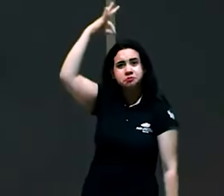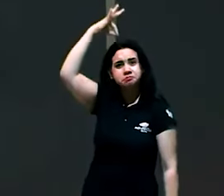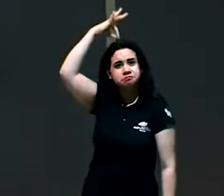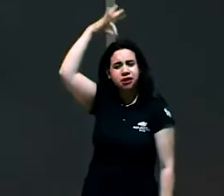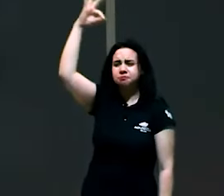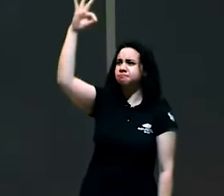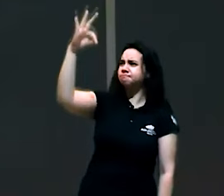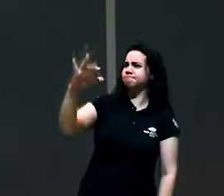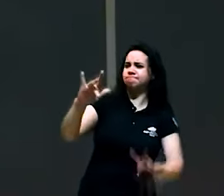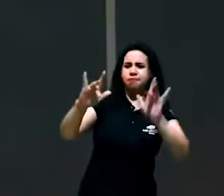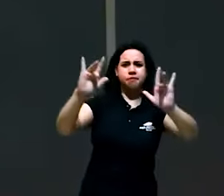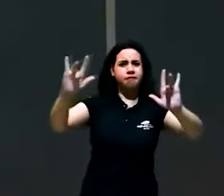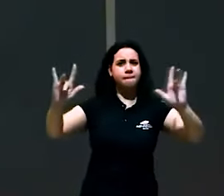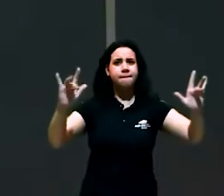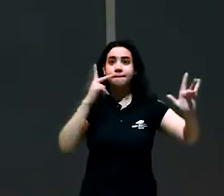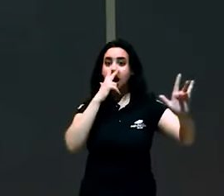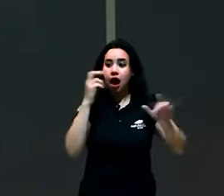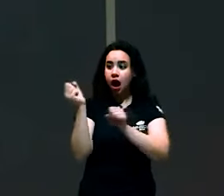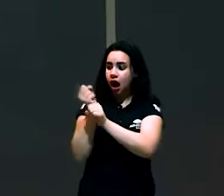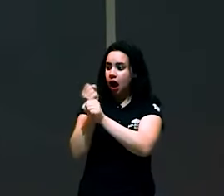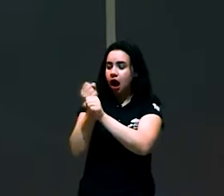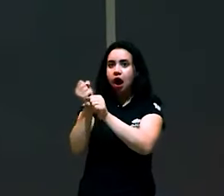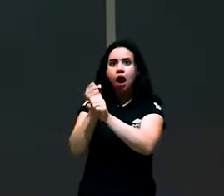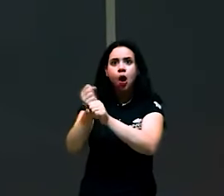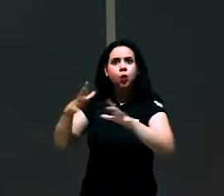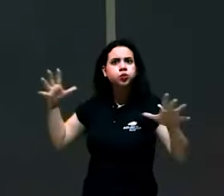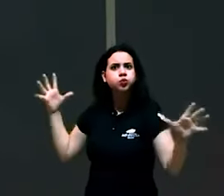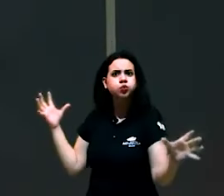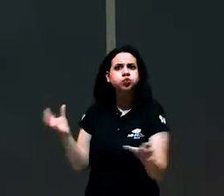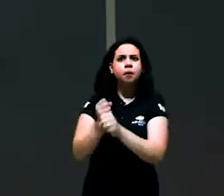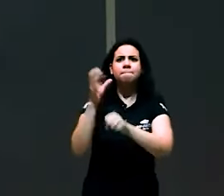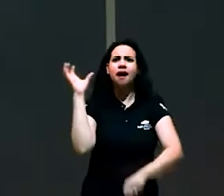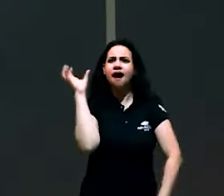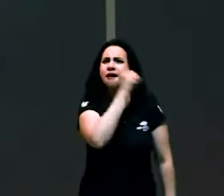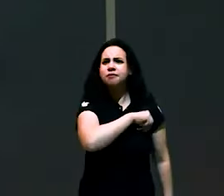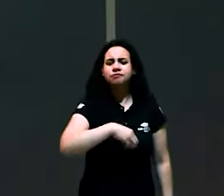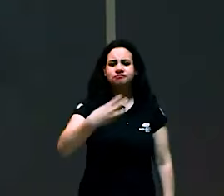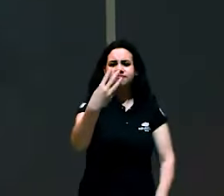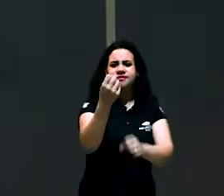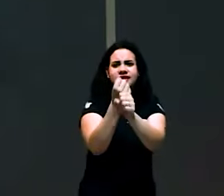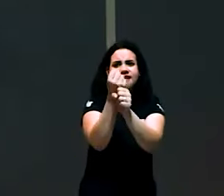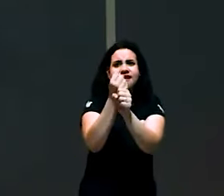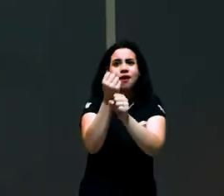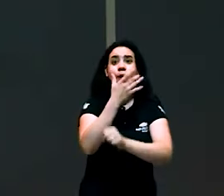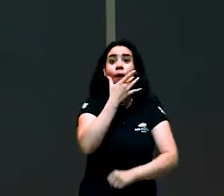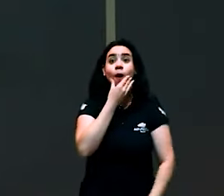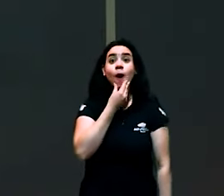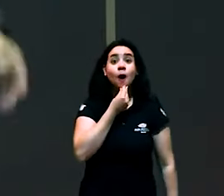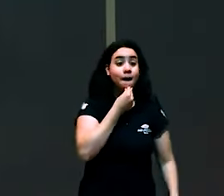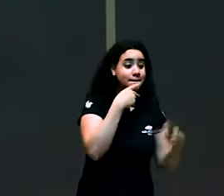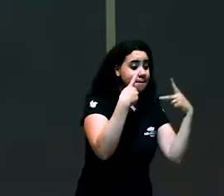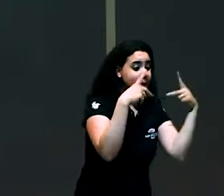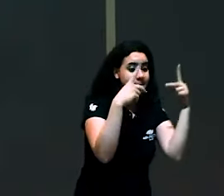que tardaria 50, 30 anos, Deus faz em pouco tempo. Em 3 anos, ele pregou e fez uma